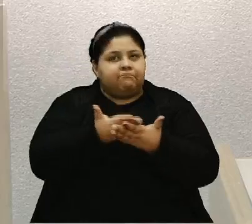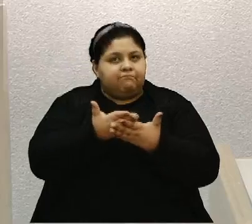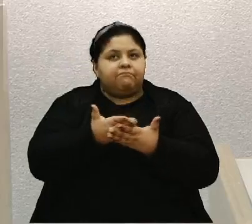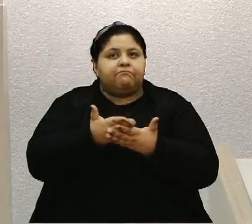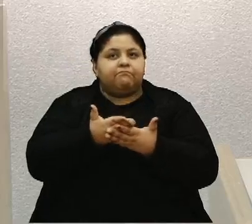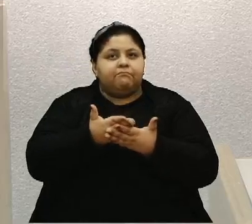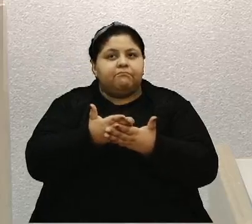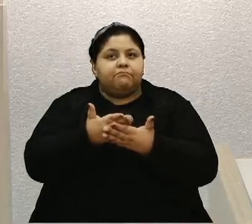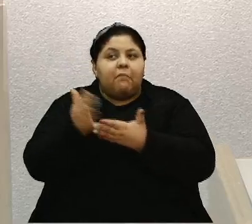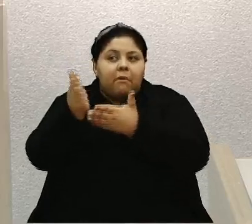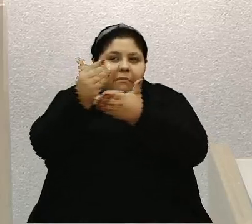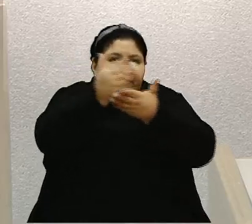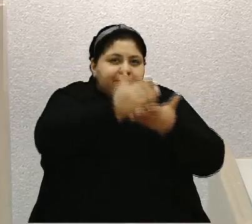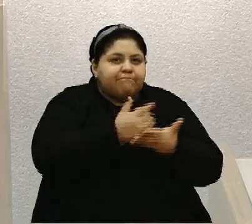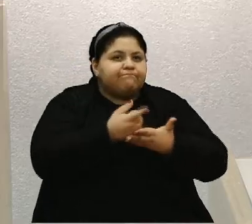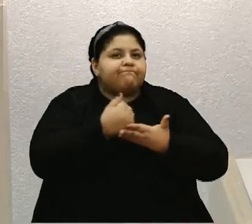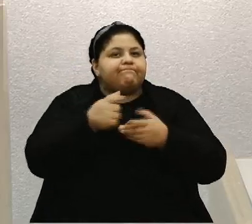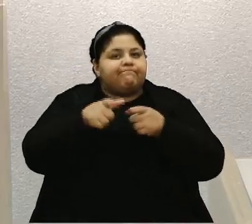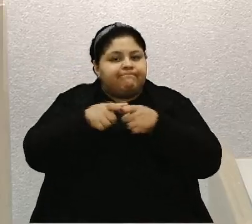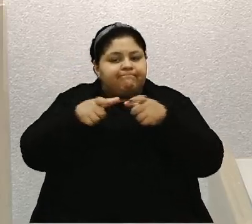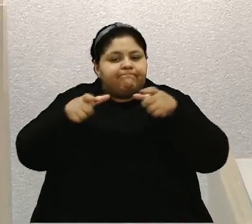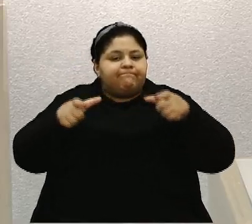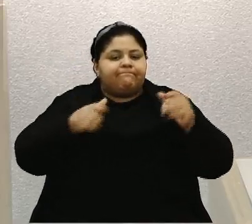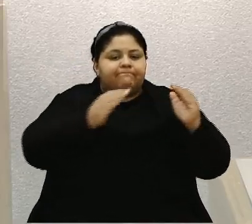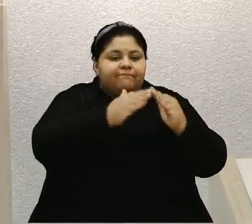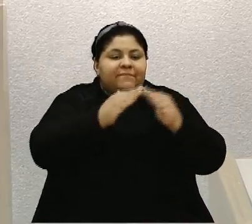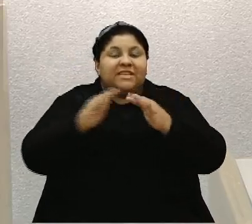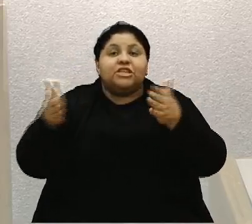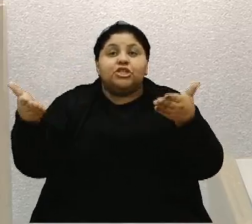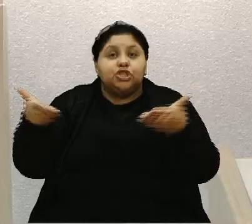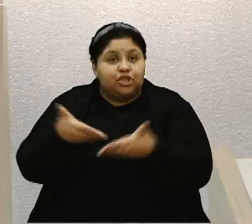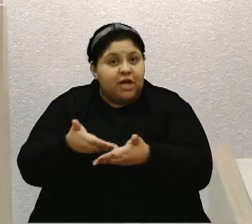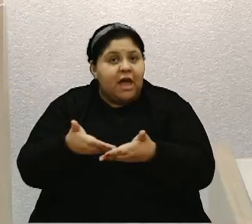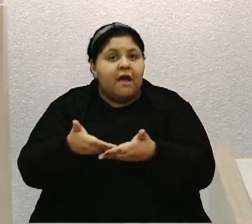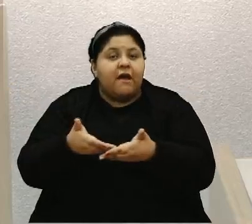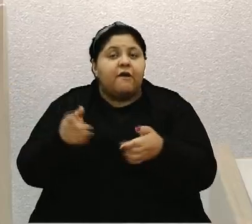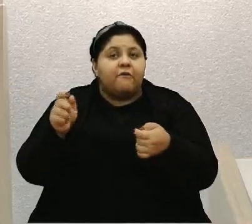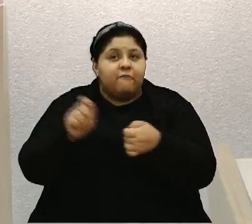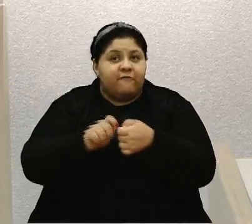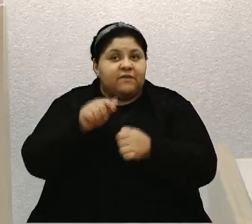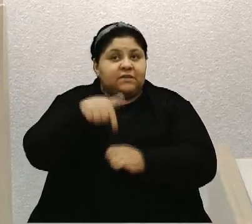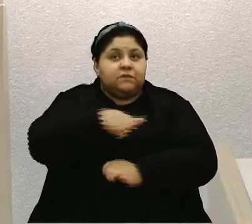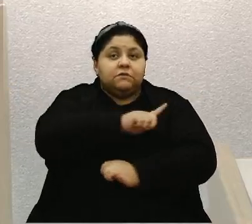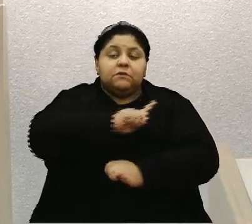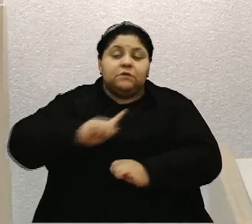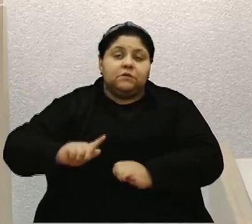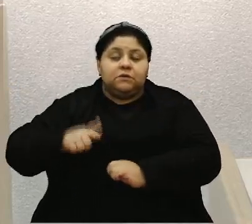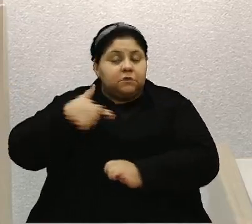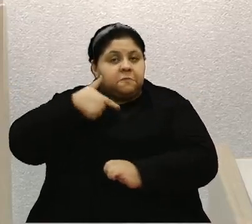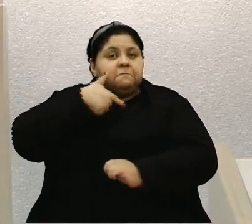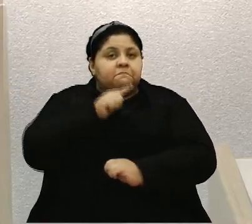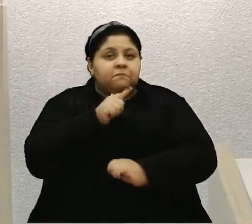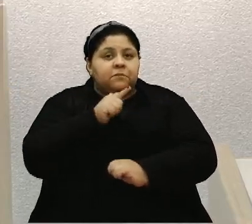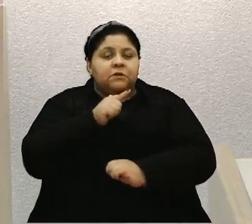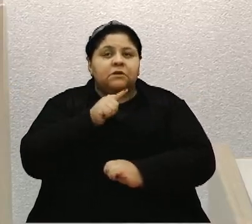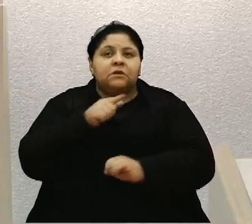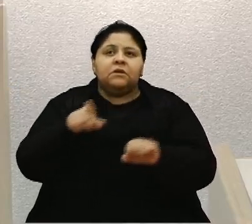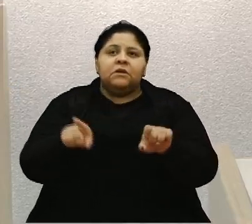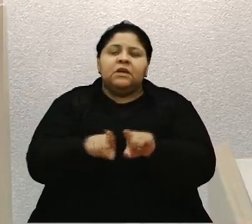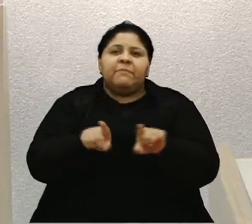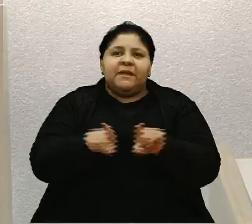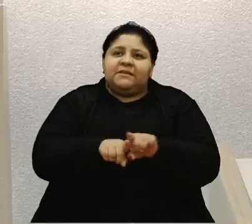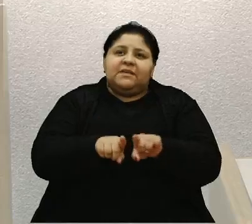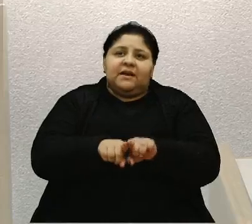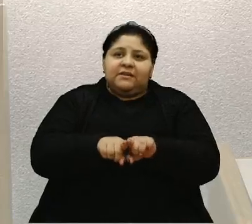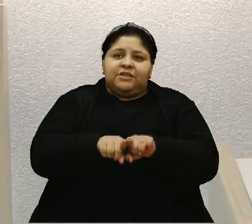buscar recurso, vai ampliar as residências, já está fazendo isso, né, este governo já conseguiu bastante casas e bastante